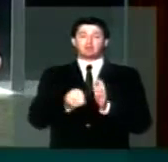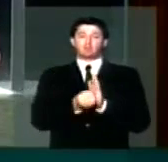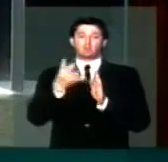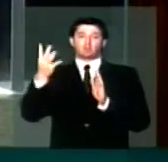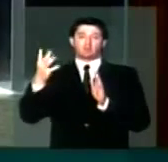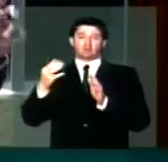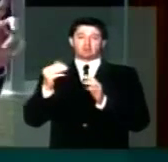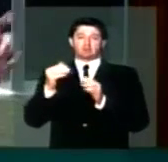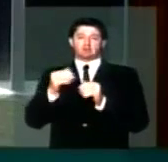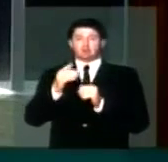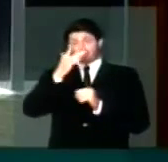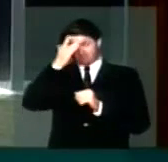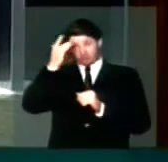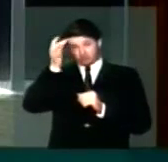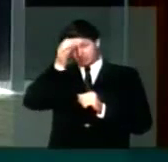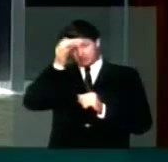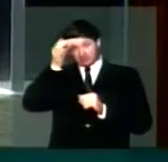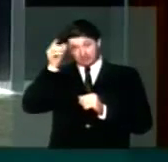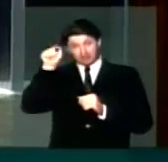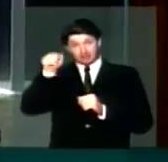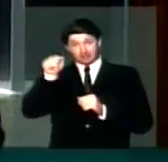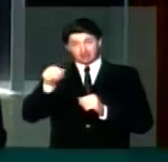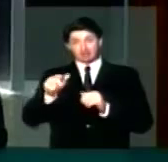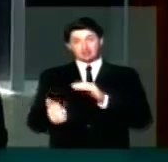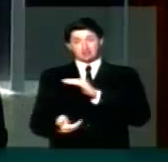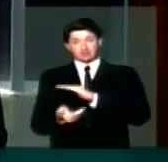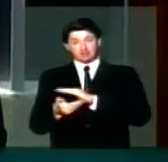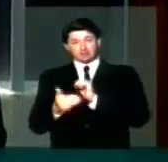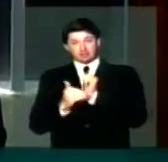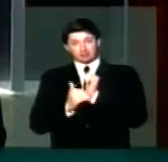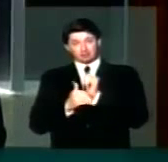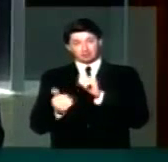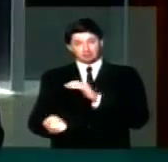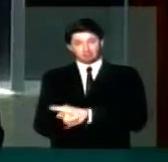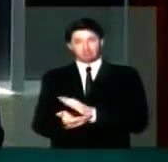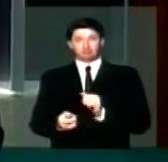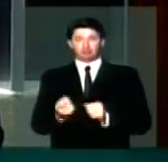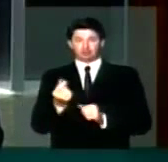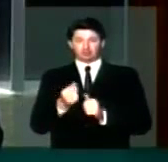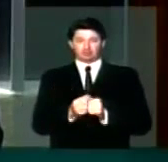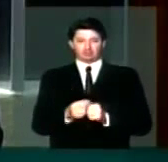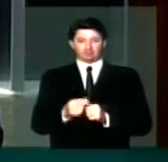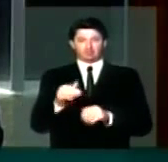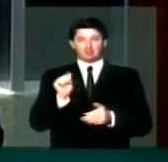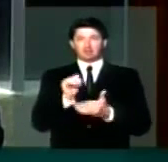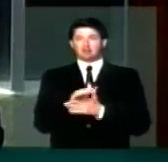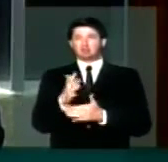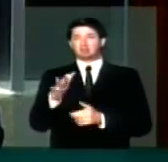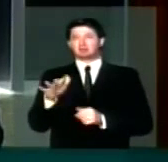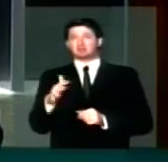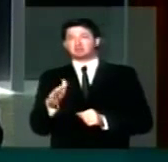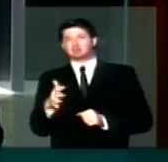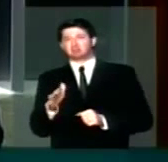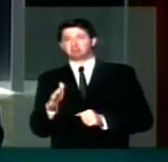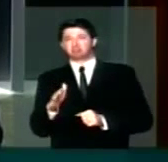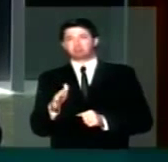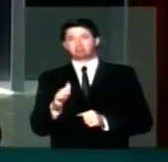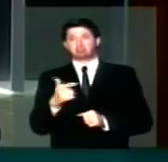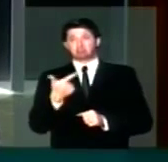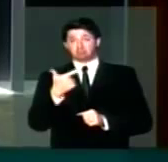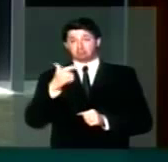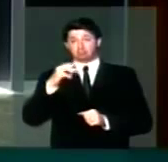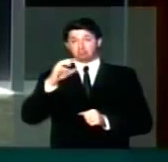número de correntistas nestas contas secretas, com depósitos que chegam a algo em torno